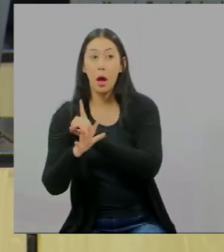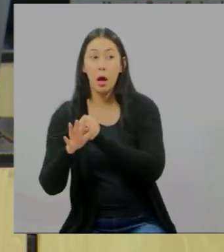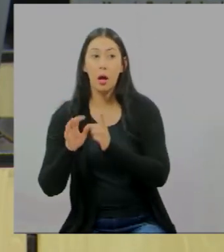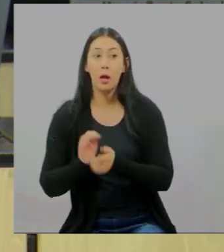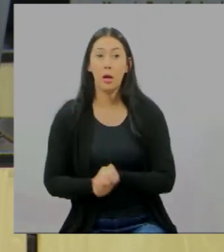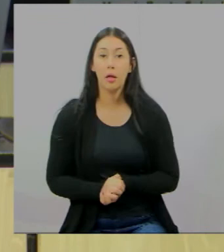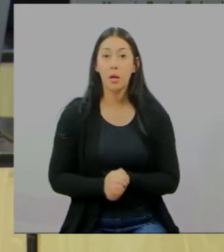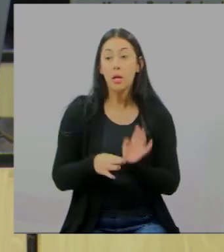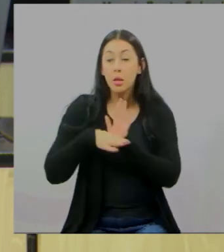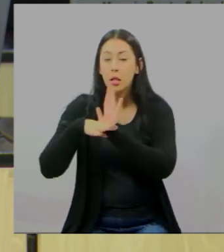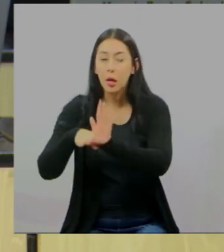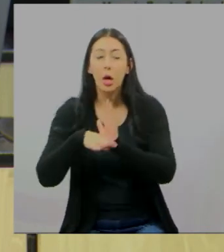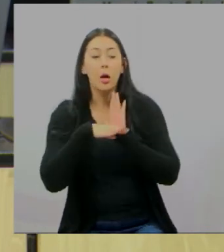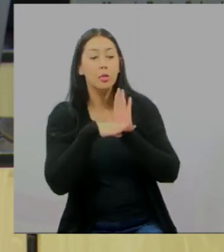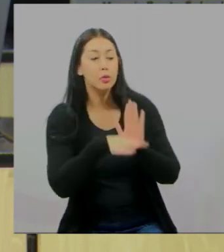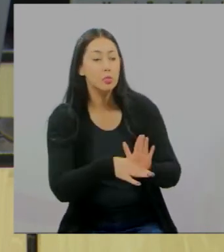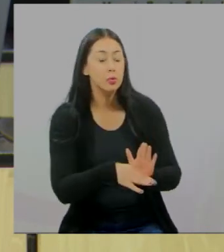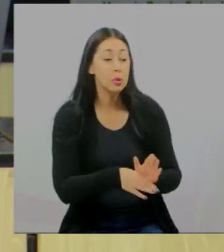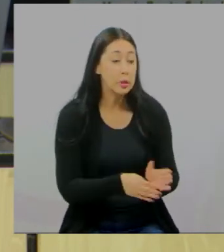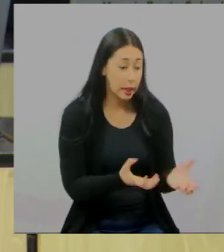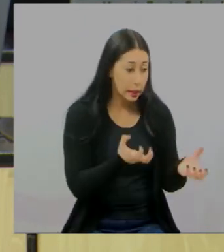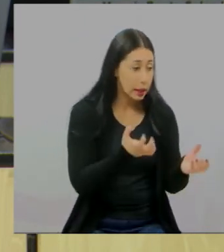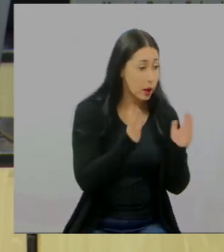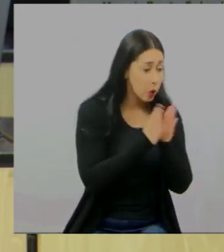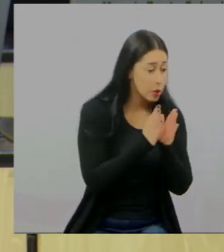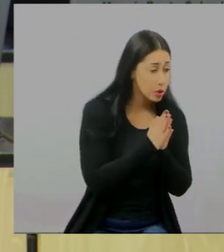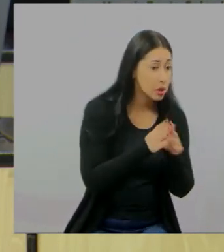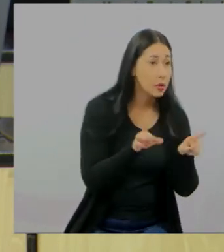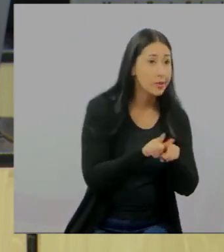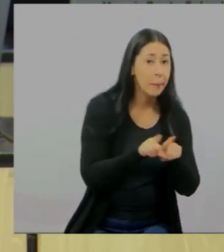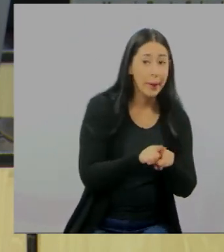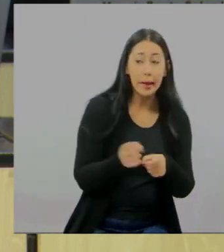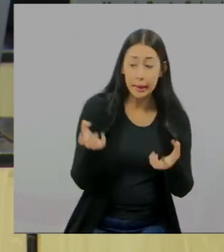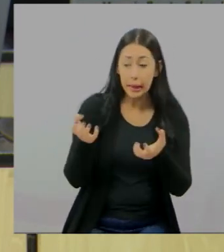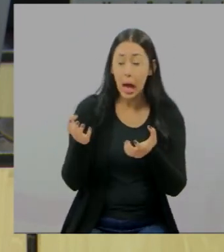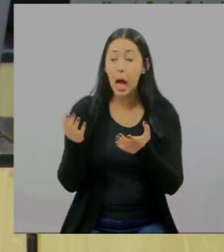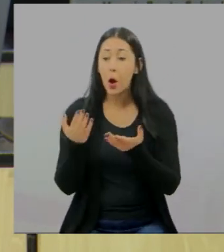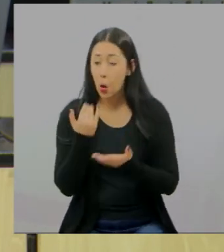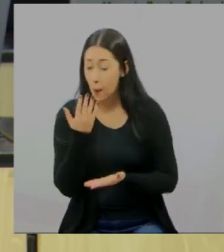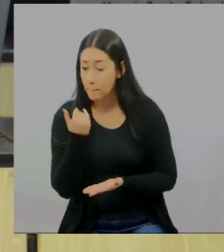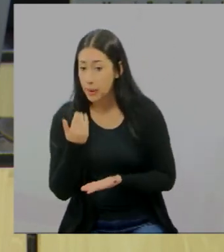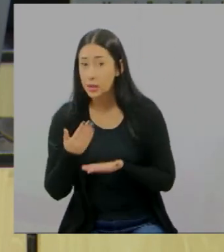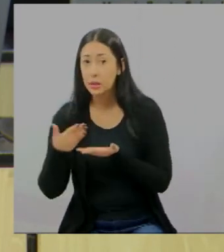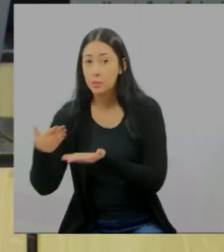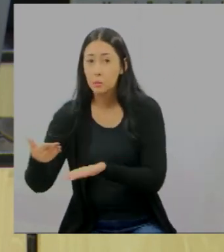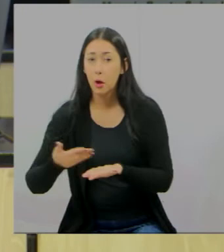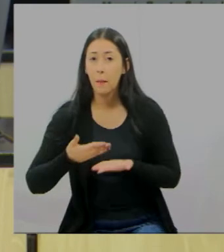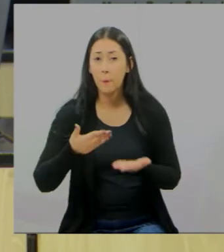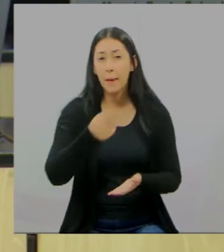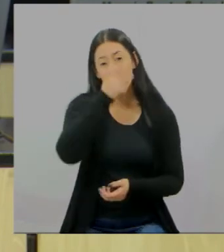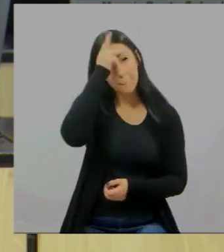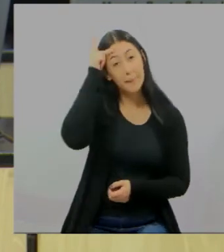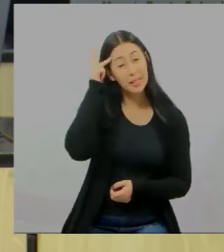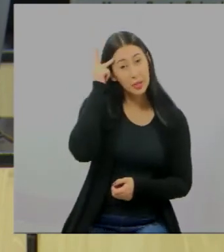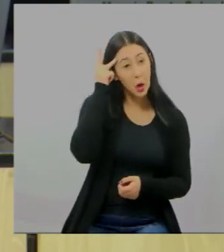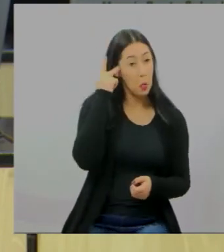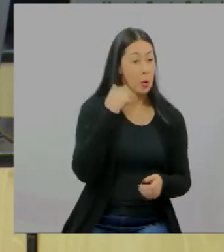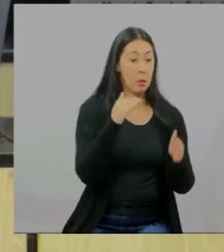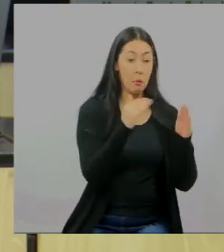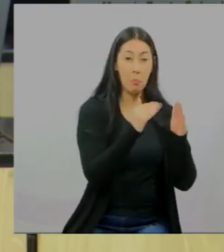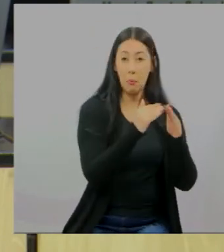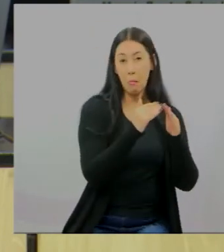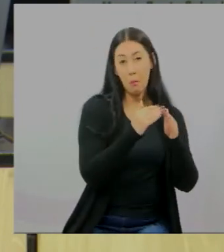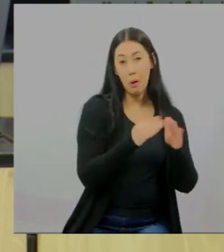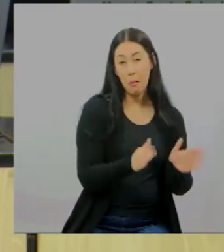oferecendo refeição e oração às pessoas em situação de rua, mais popularmente chamadas de moradores ou irmãos de rua, alguns